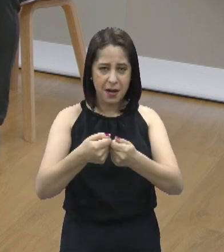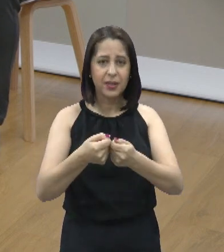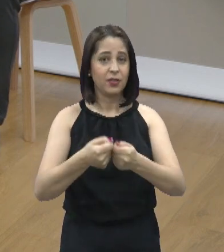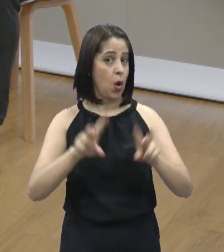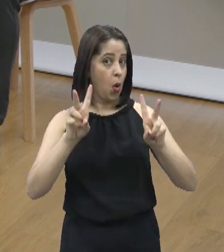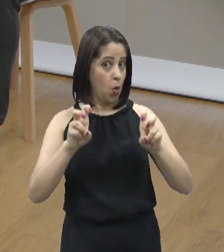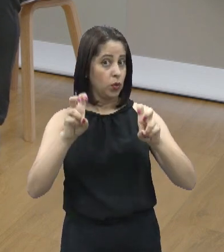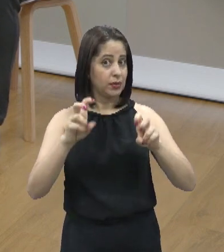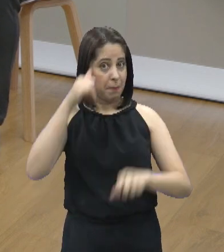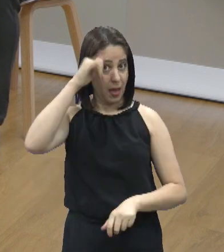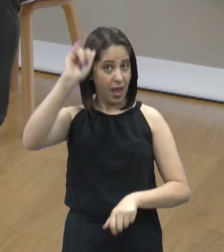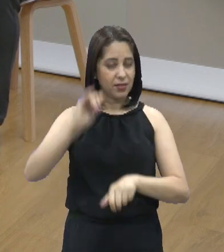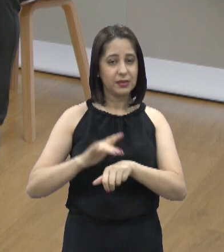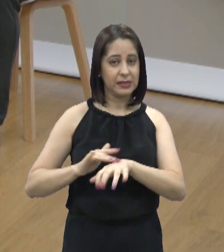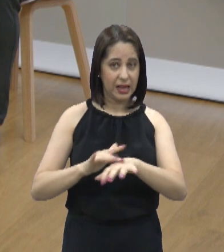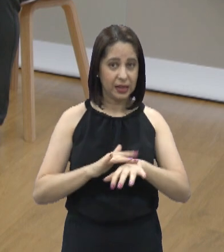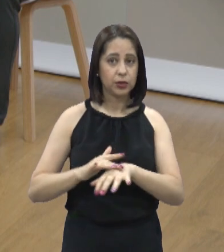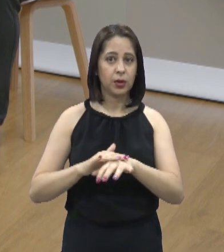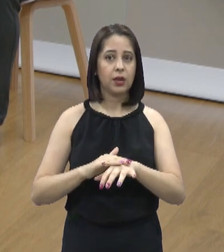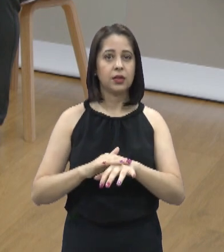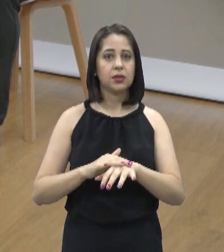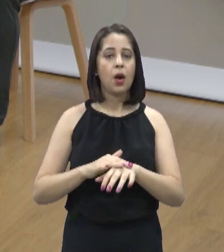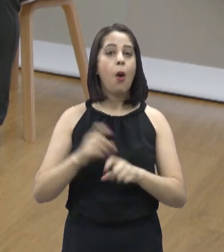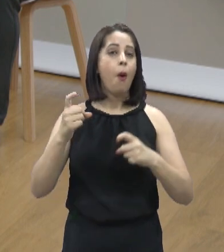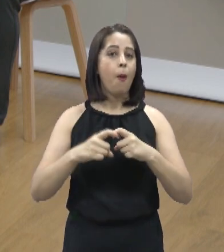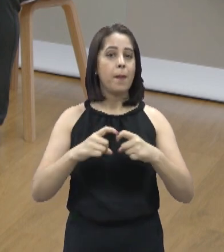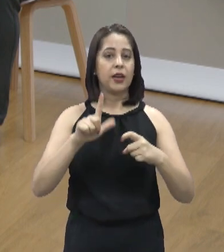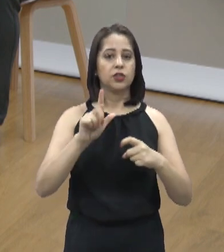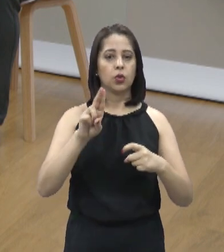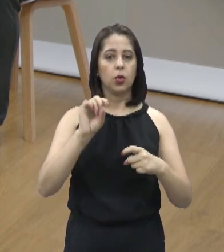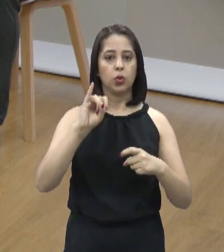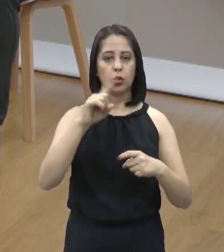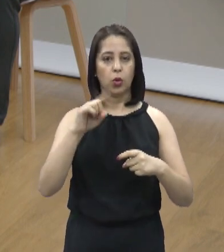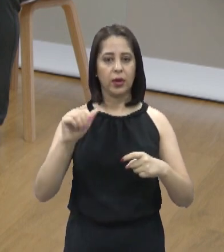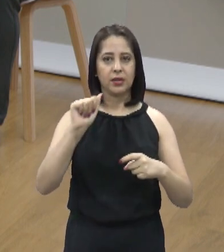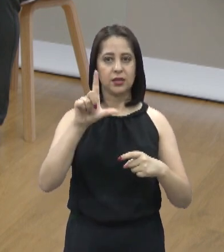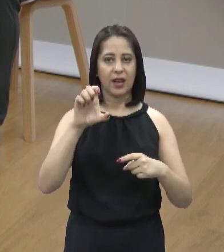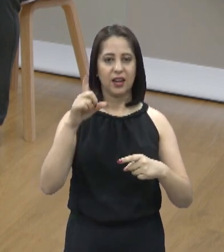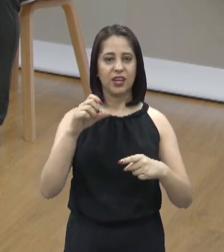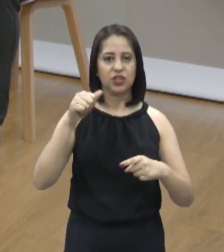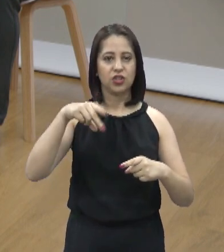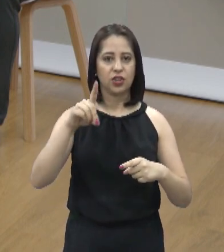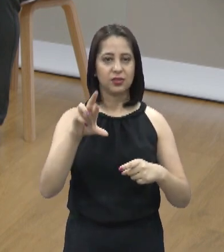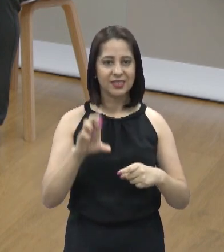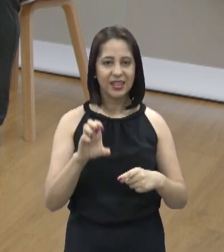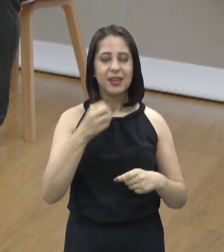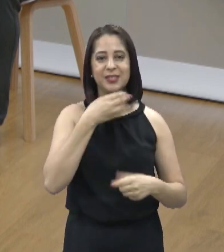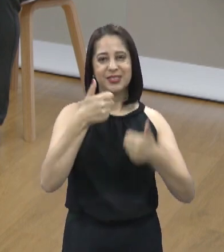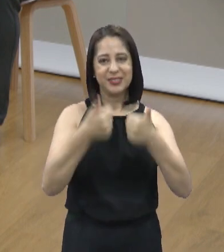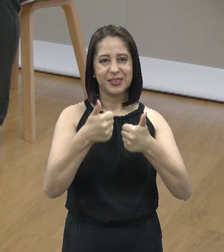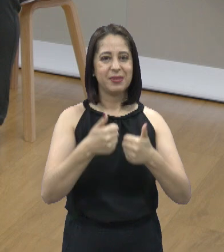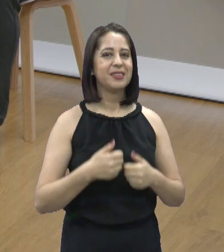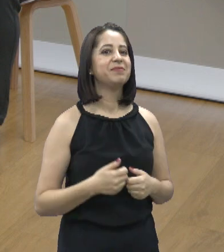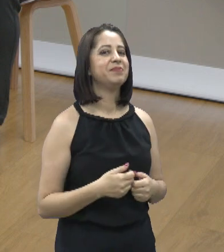é prevenção do câncer de mama é o Dr. Luiz Alexandre Campos. Tudo bem, Dr. Luiz? Olá,